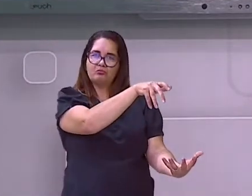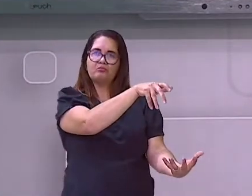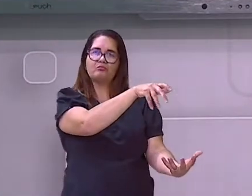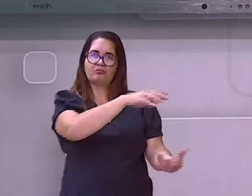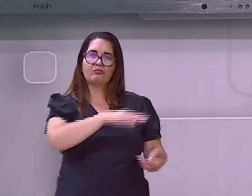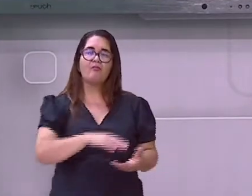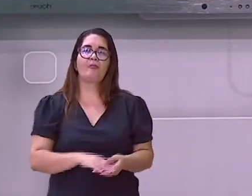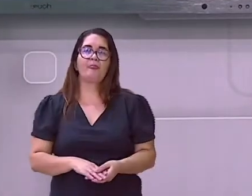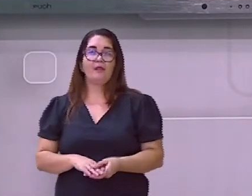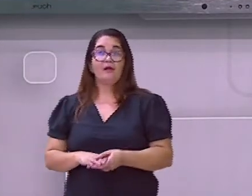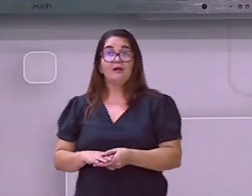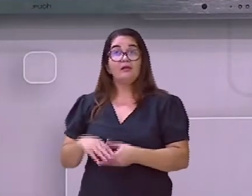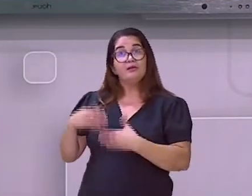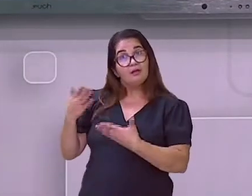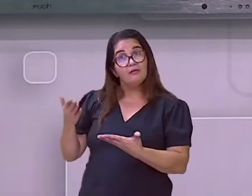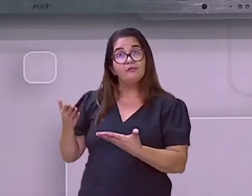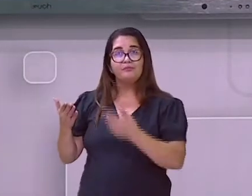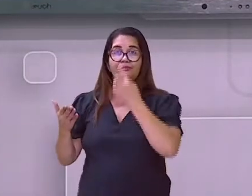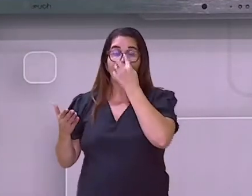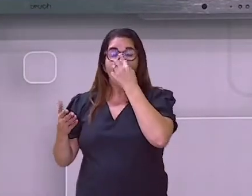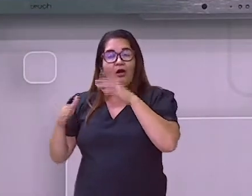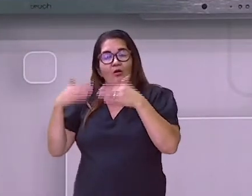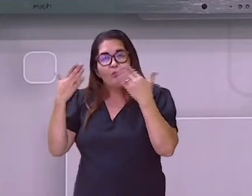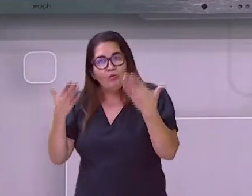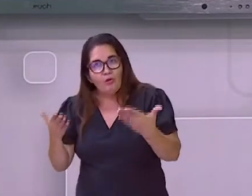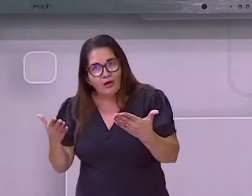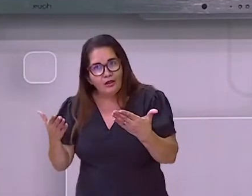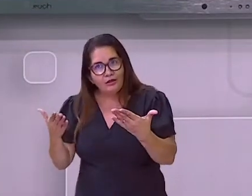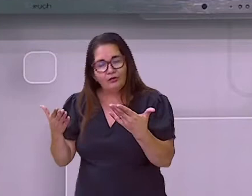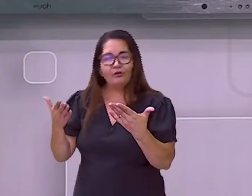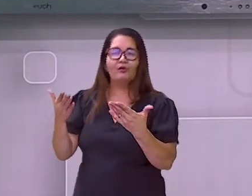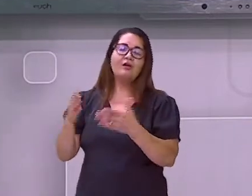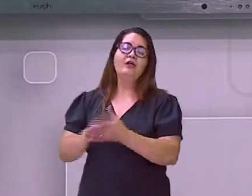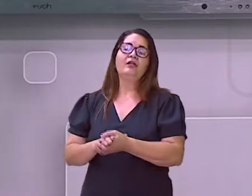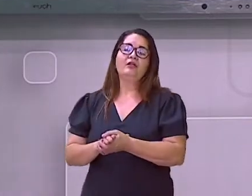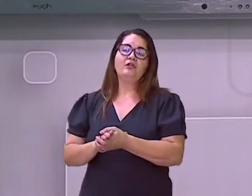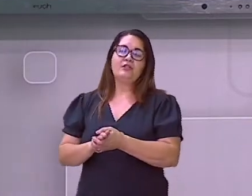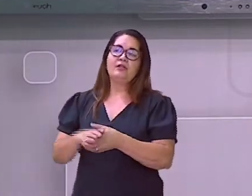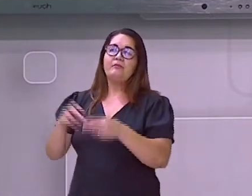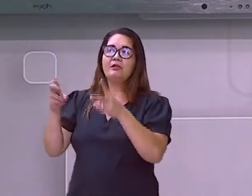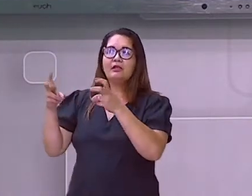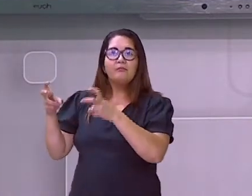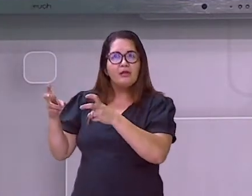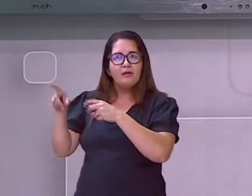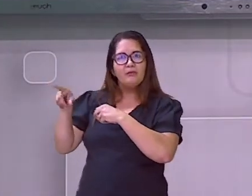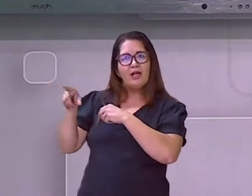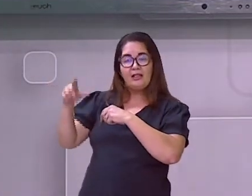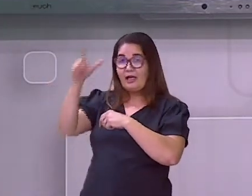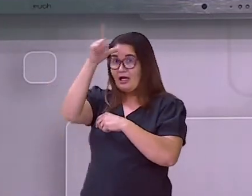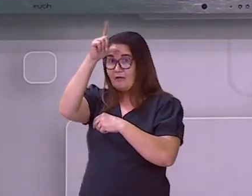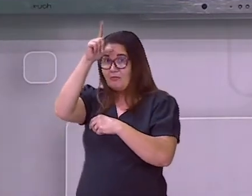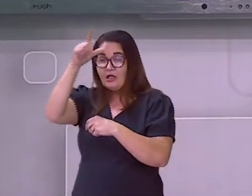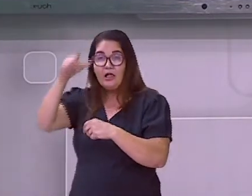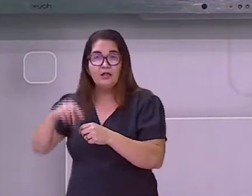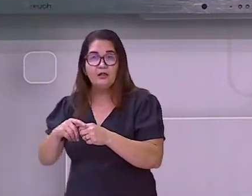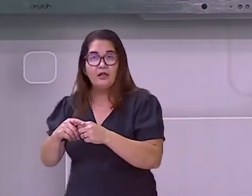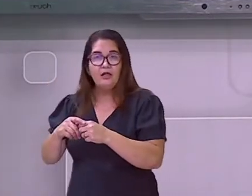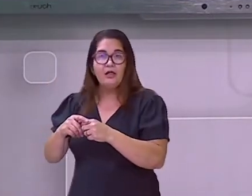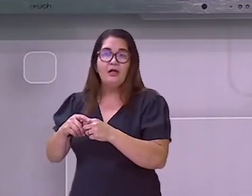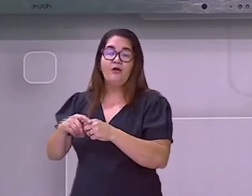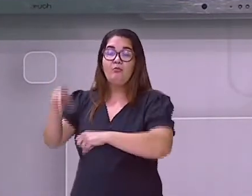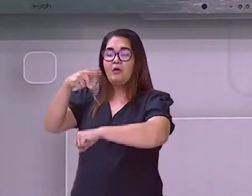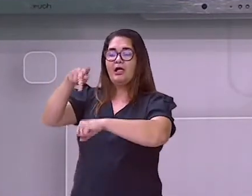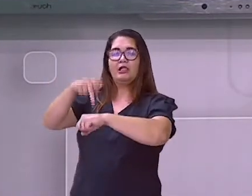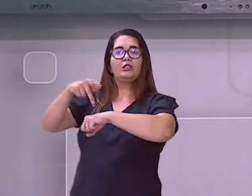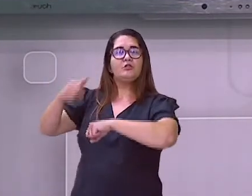normalmente ouve falar isso, a chanceler alemã, ela não fica atrás,